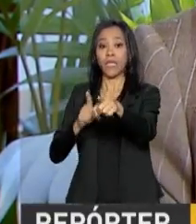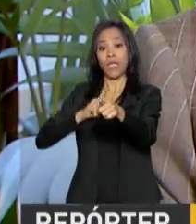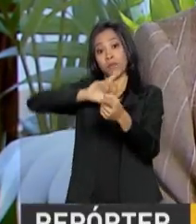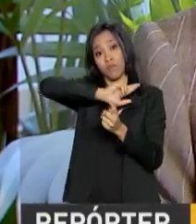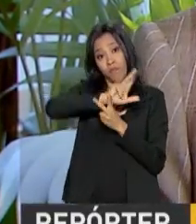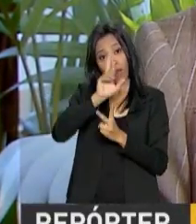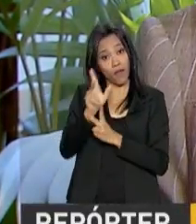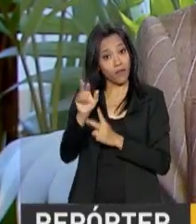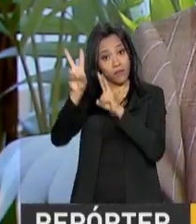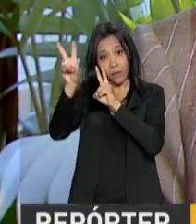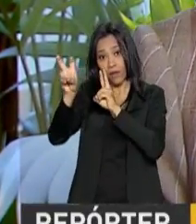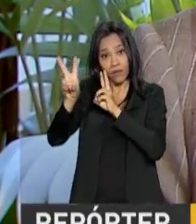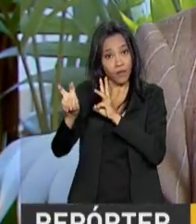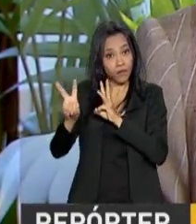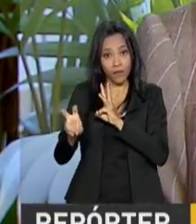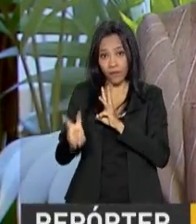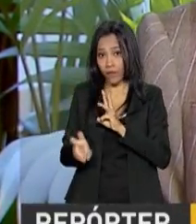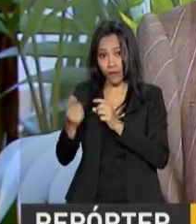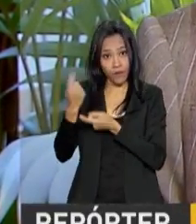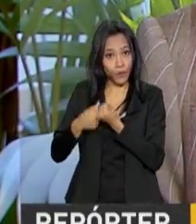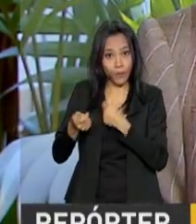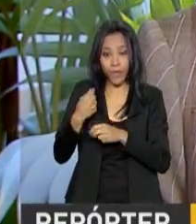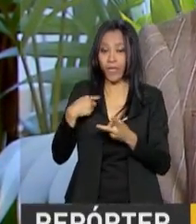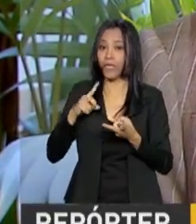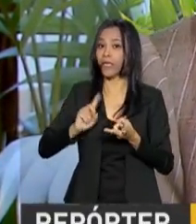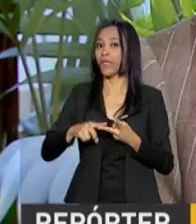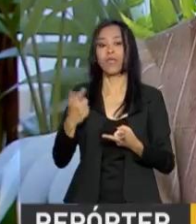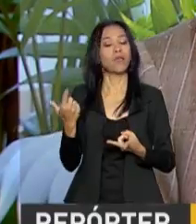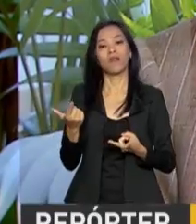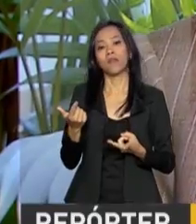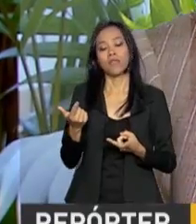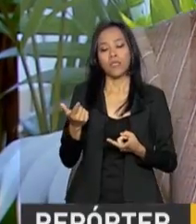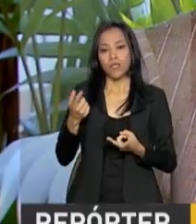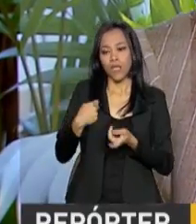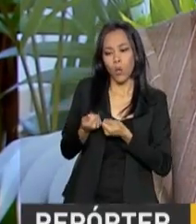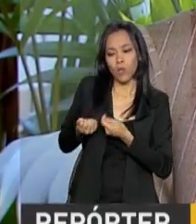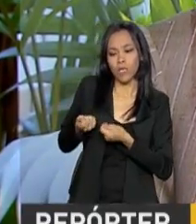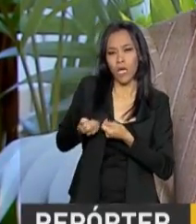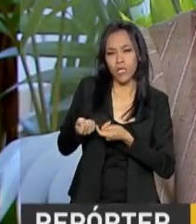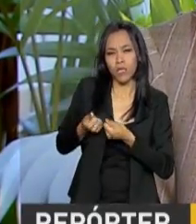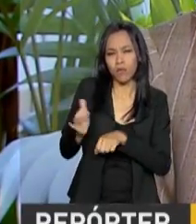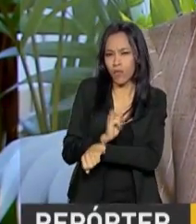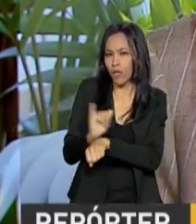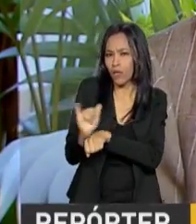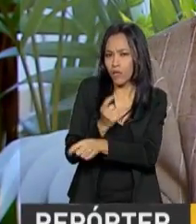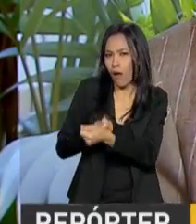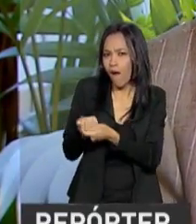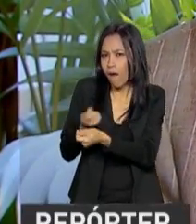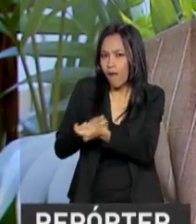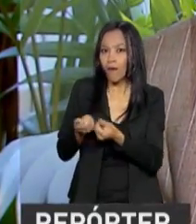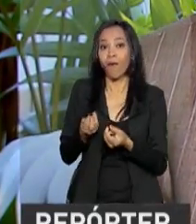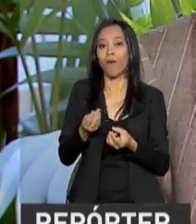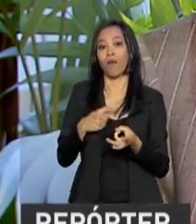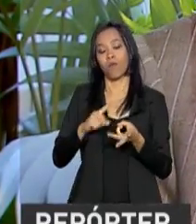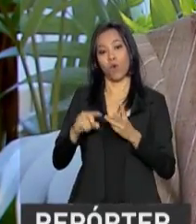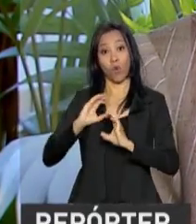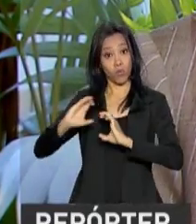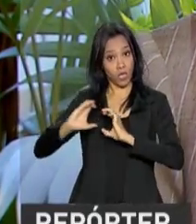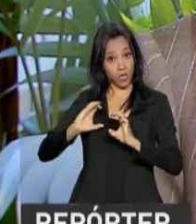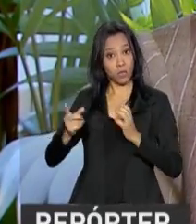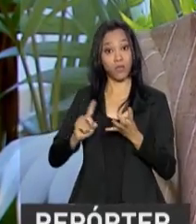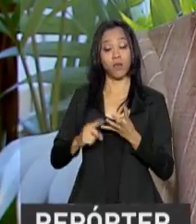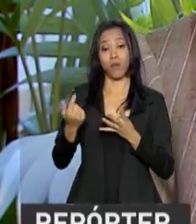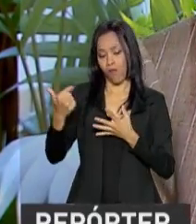política internacional, economia, temos técnicas de negociação, comunicação externa e